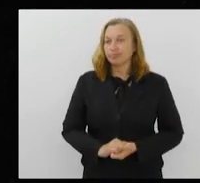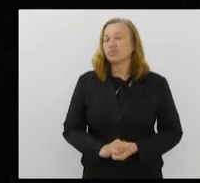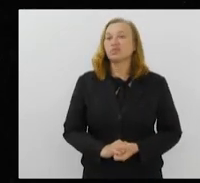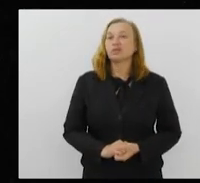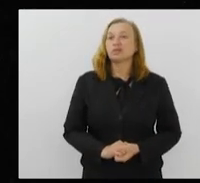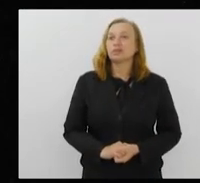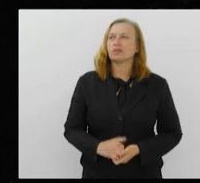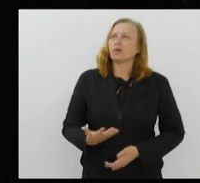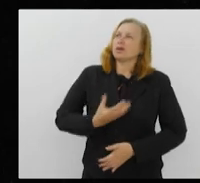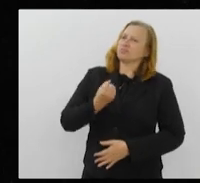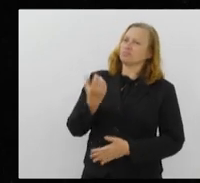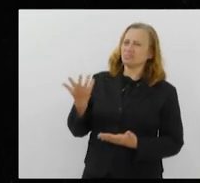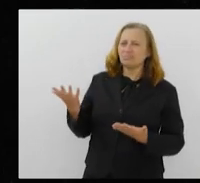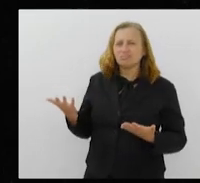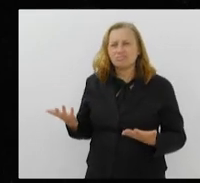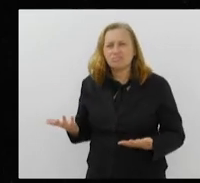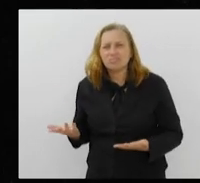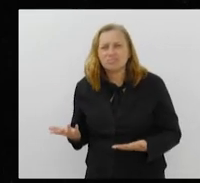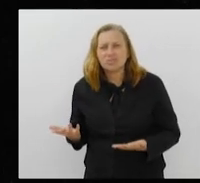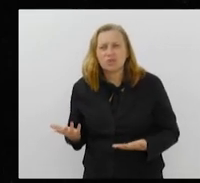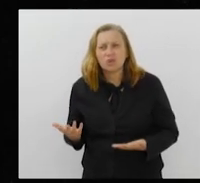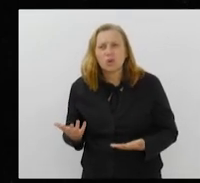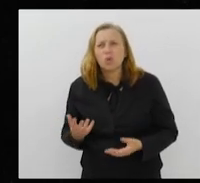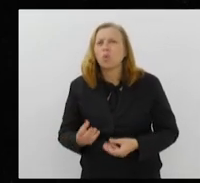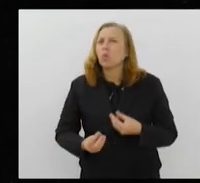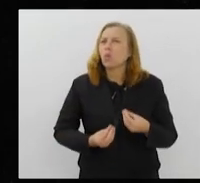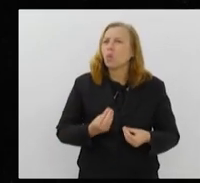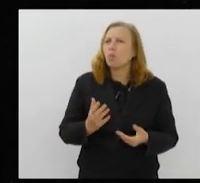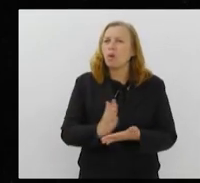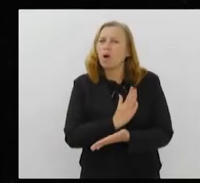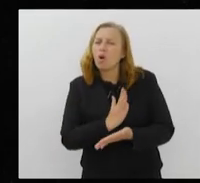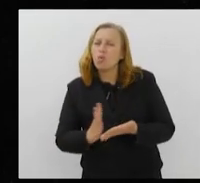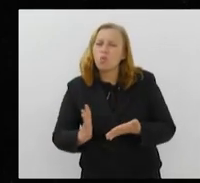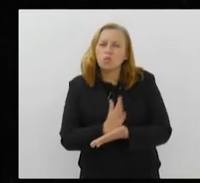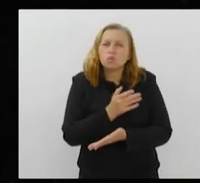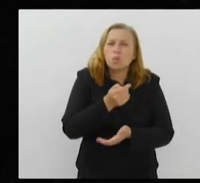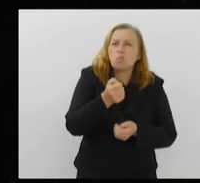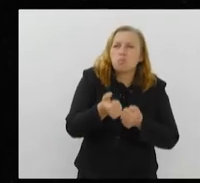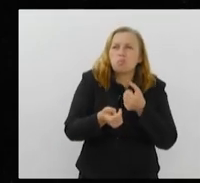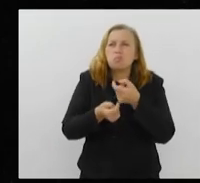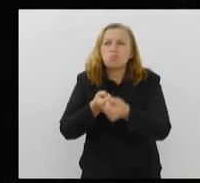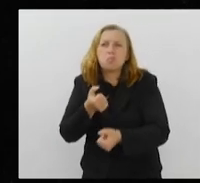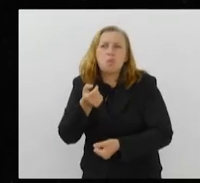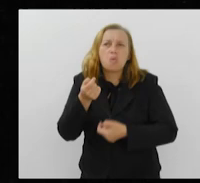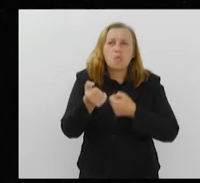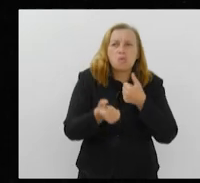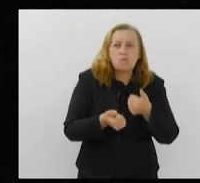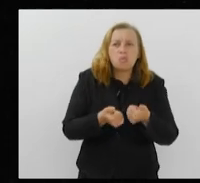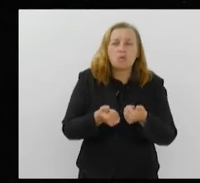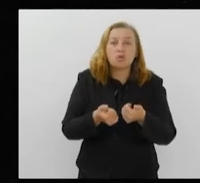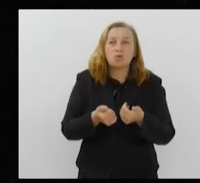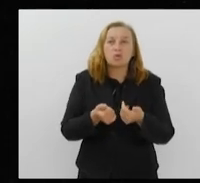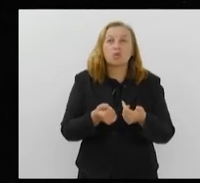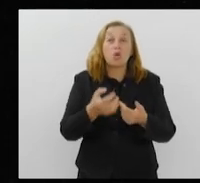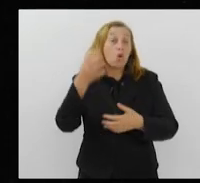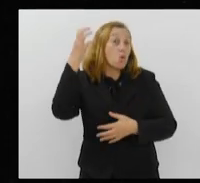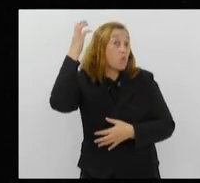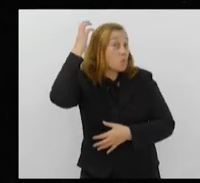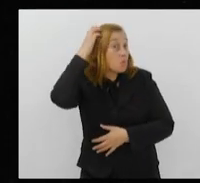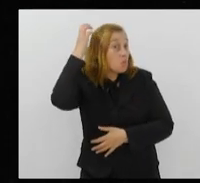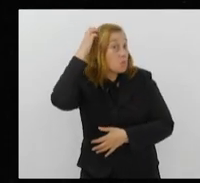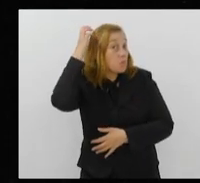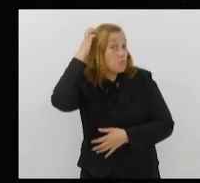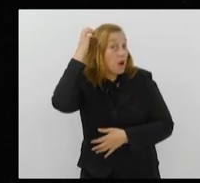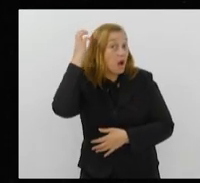Causa espanto e indignação a forma como alguns poucos buscam responsabilizar estas